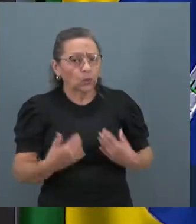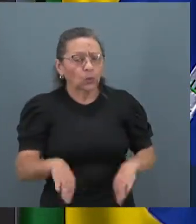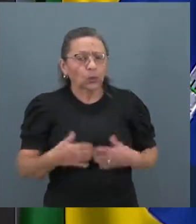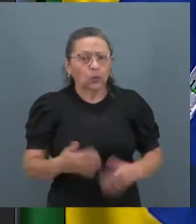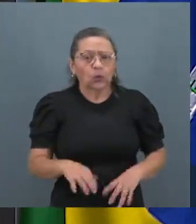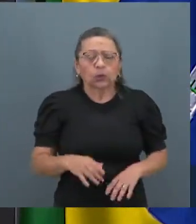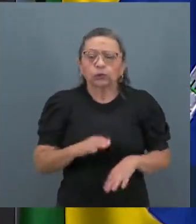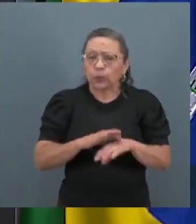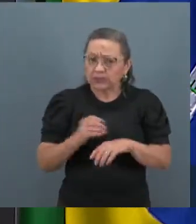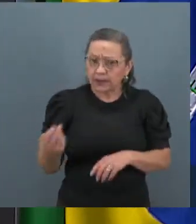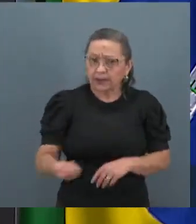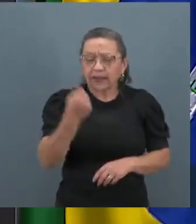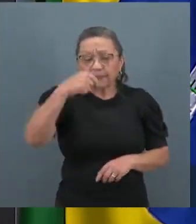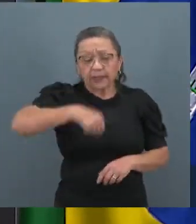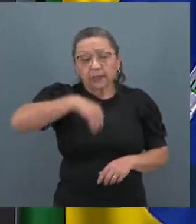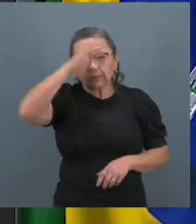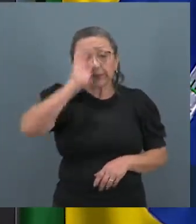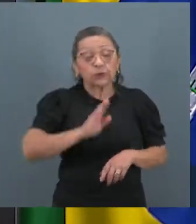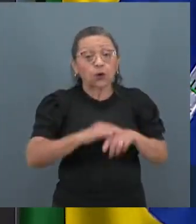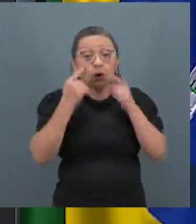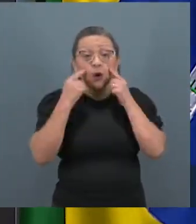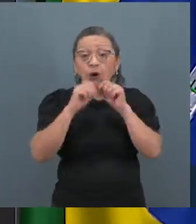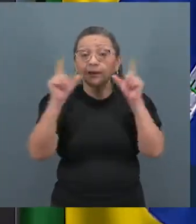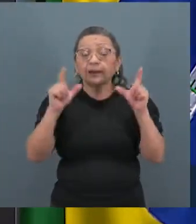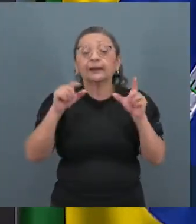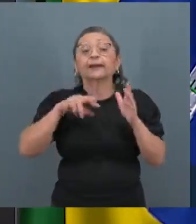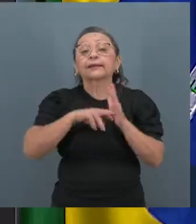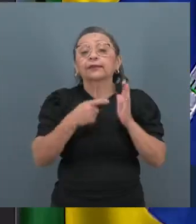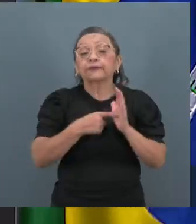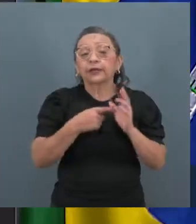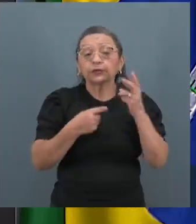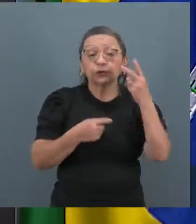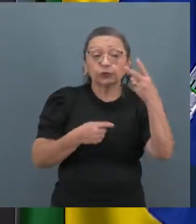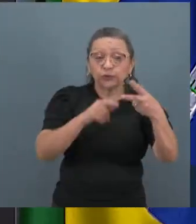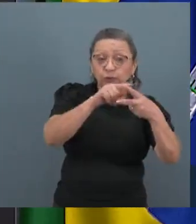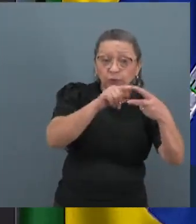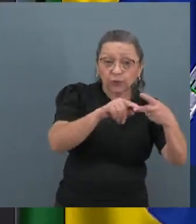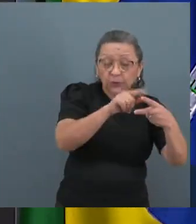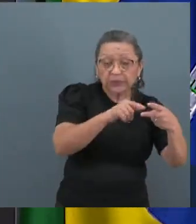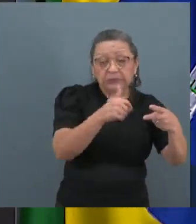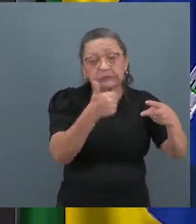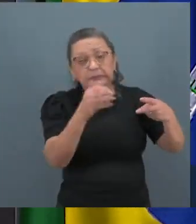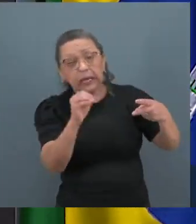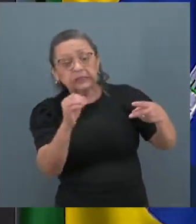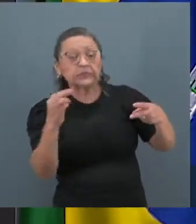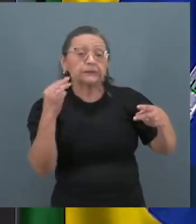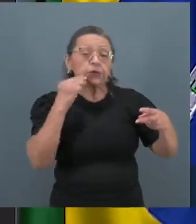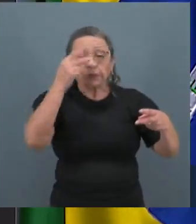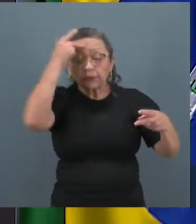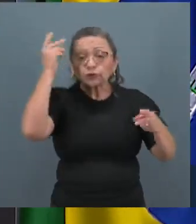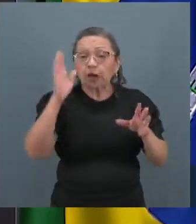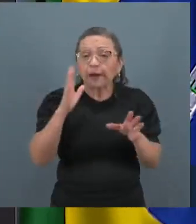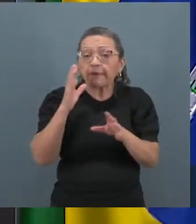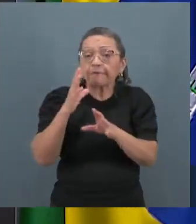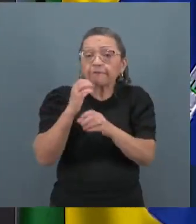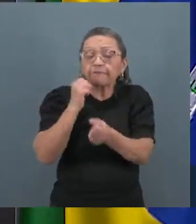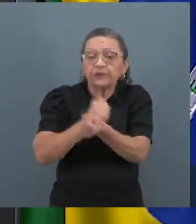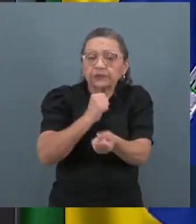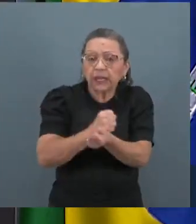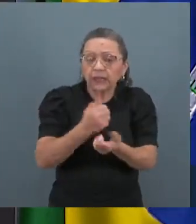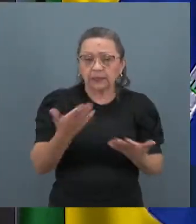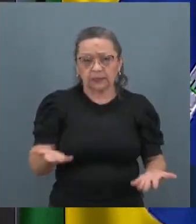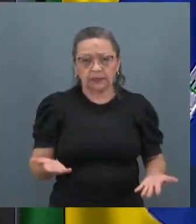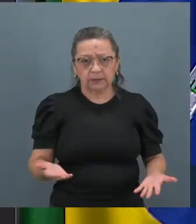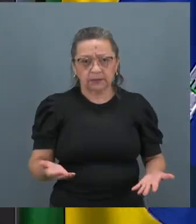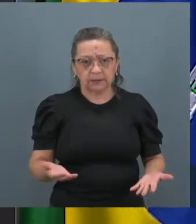Isso no Brasil, atenção, significa entre 2 e 10 milhões de pessoas viciadas, em potencial se a gente